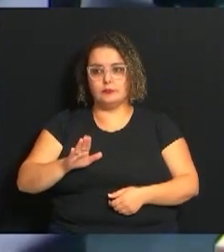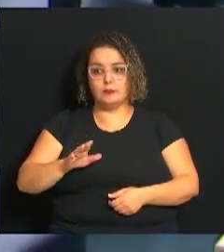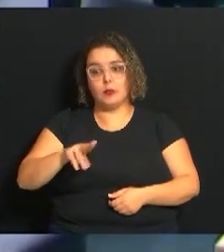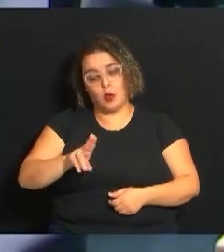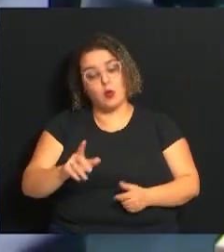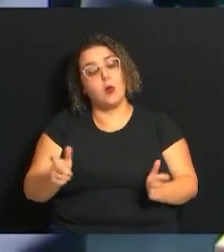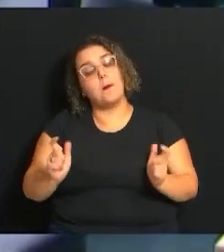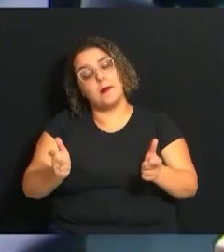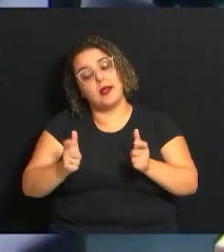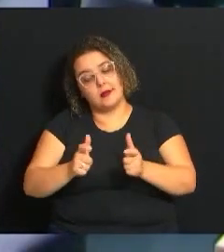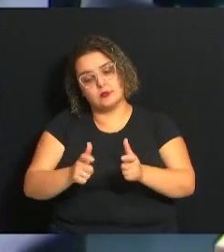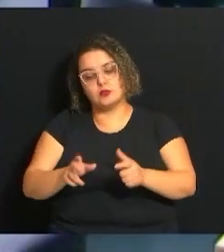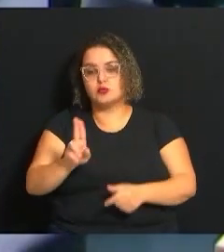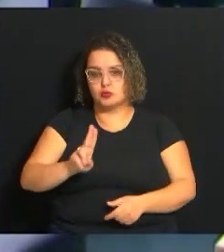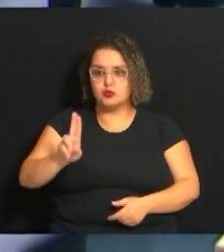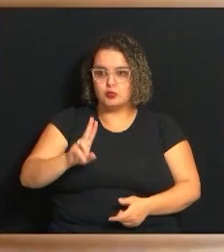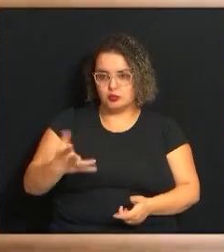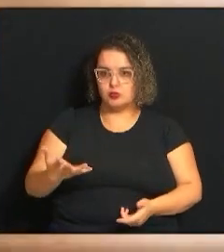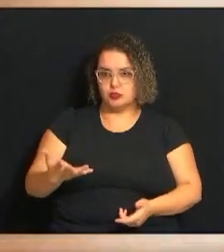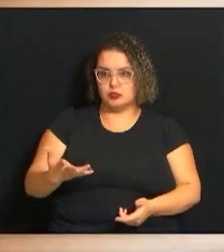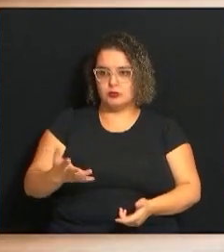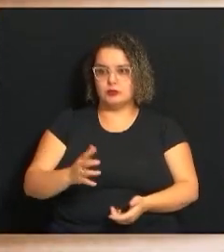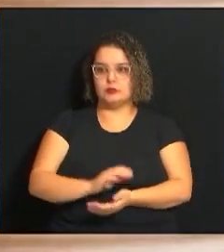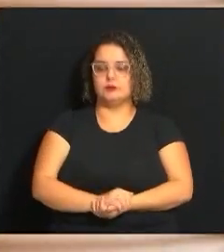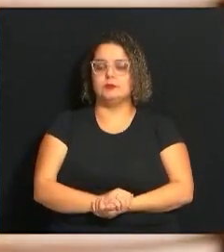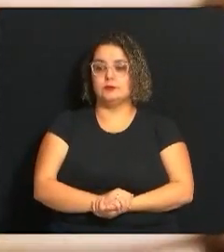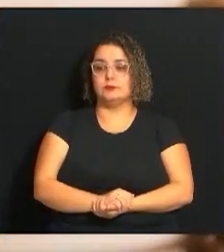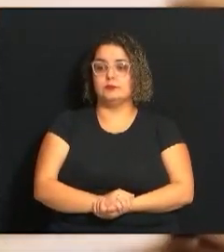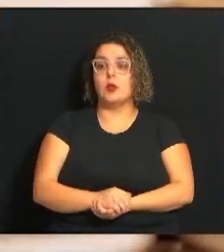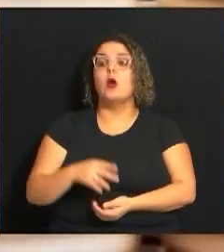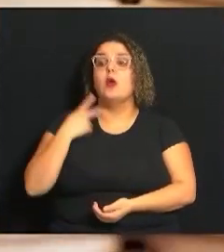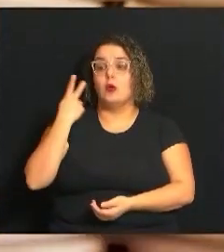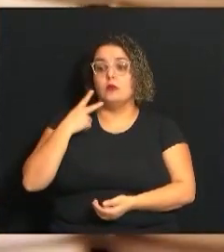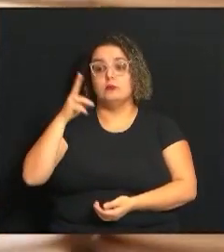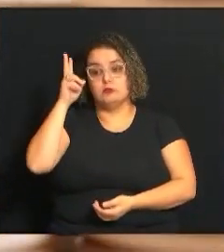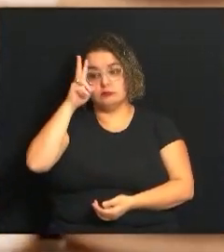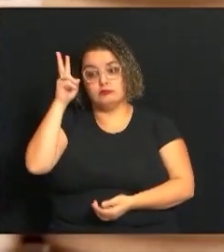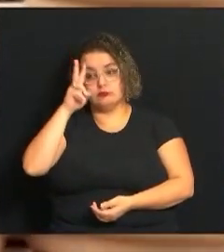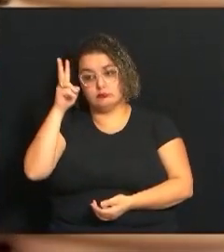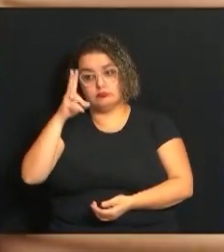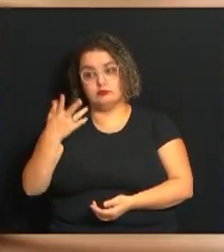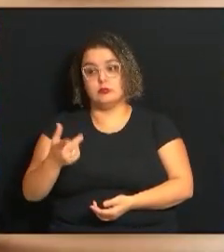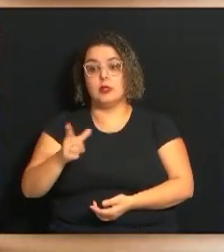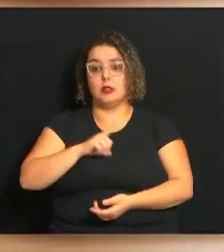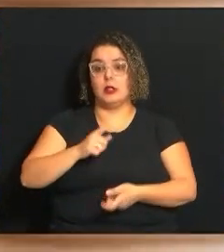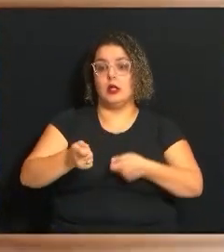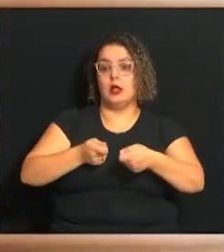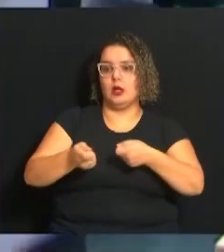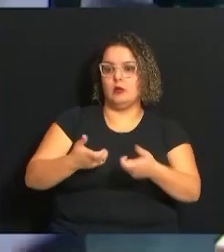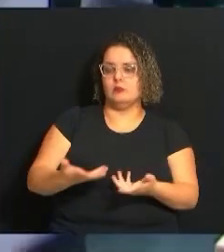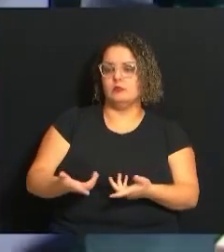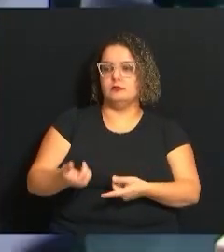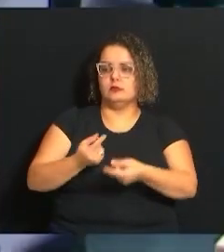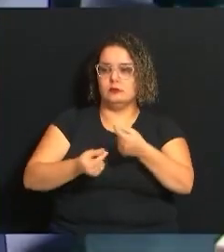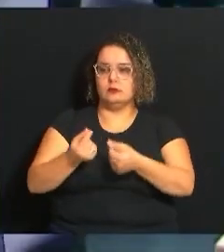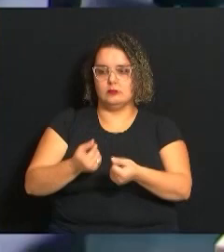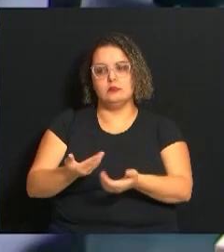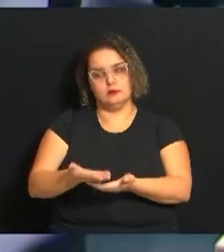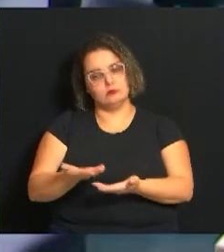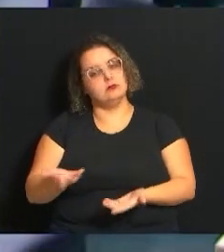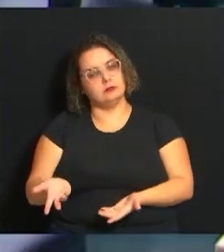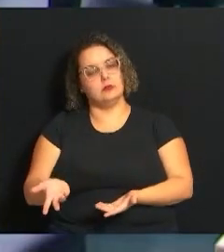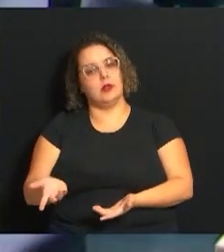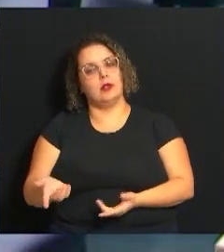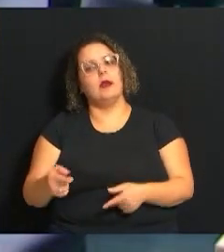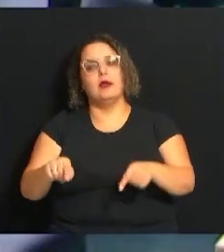uso de copos descartáveis. O parlamentar lembra ainda que haverá economia para os cofres públicos. Também tem o lado